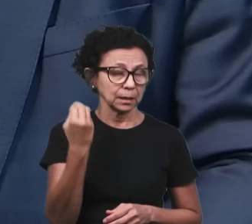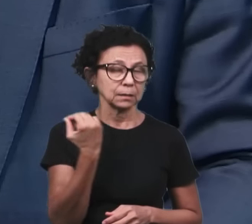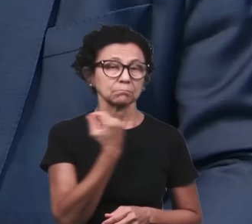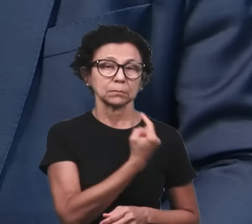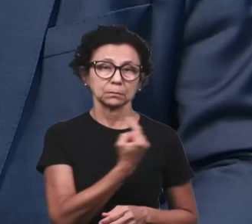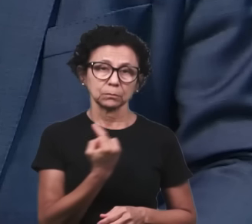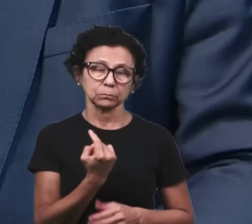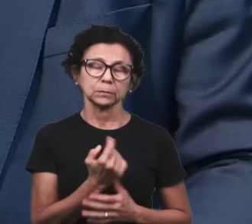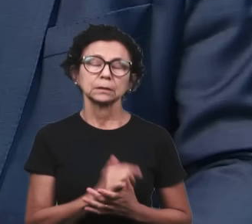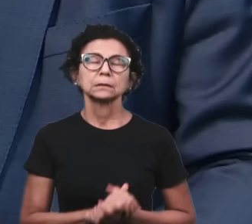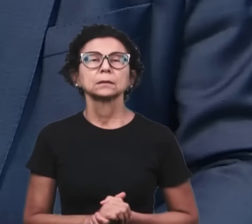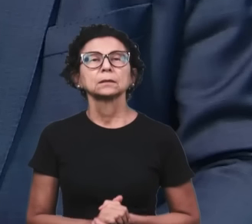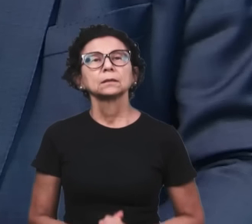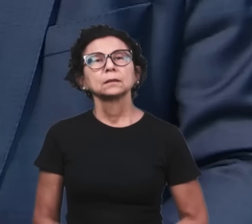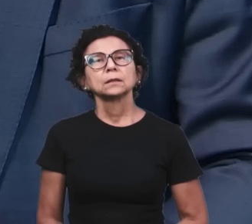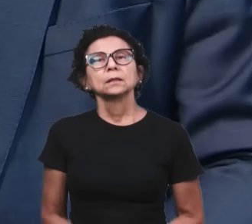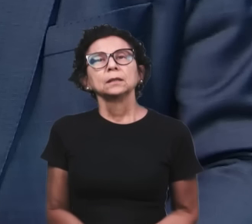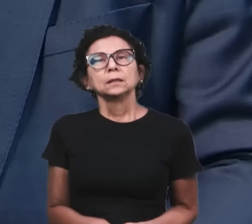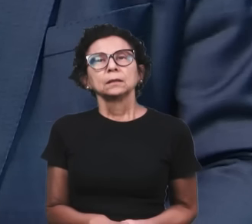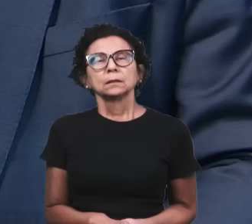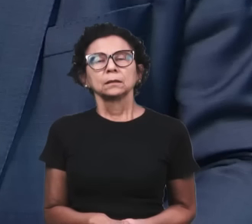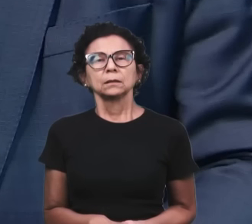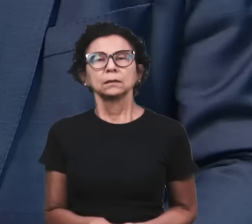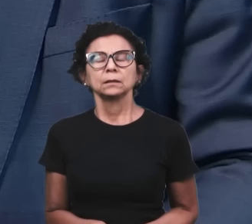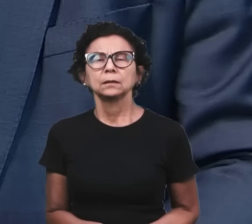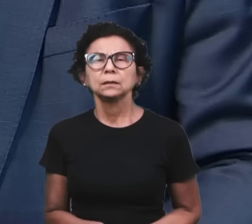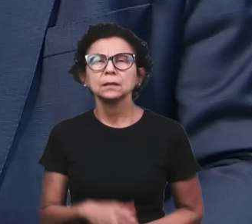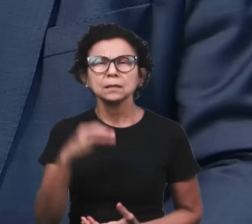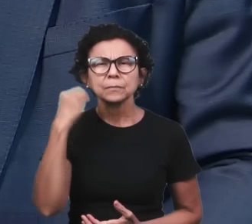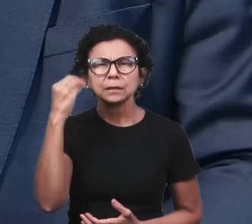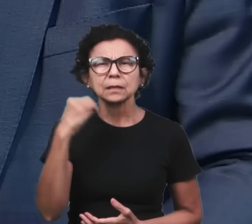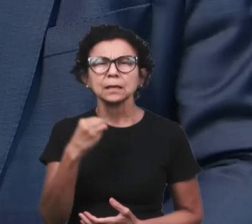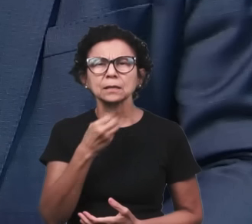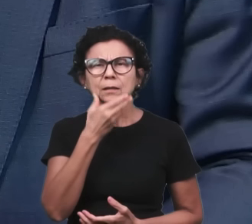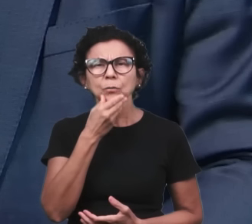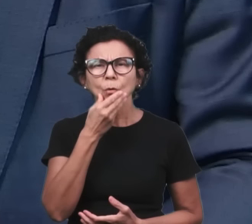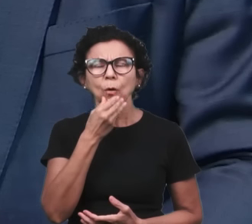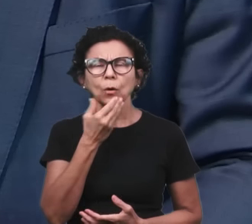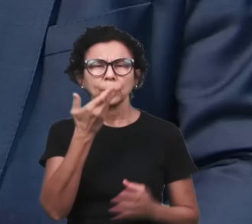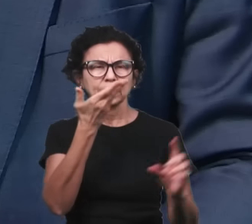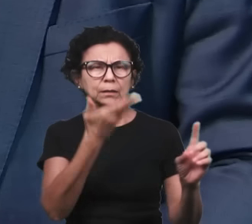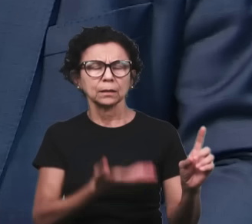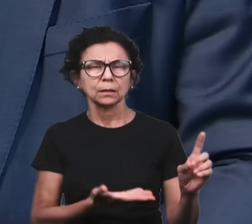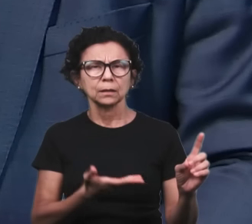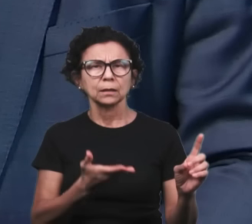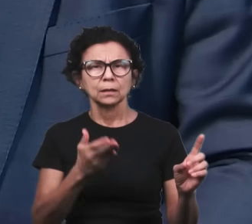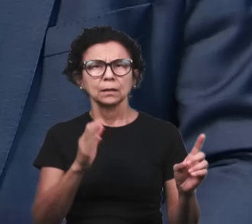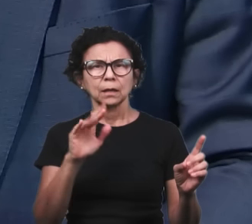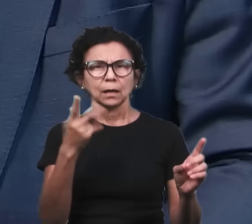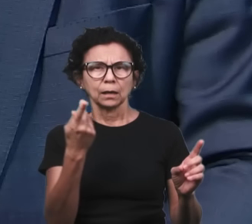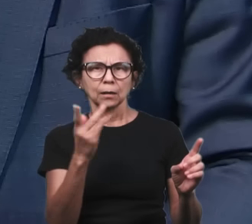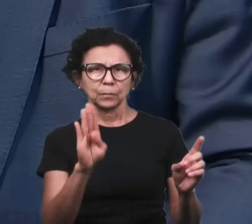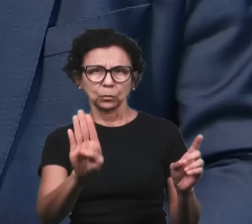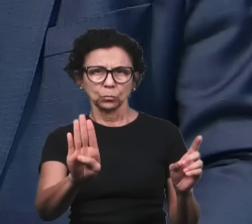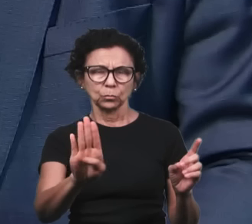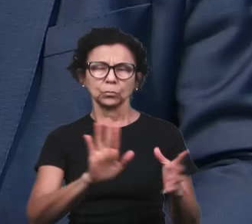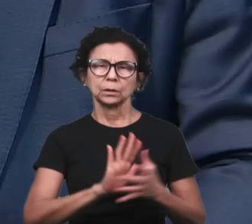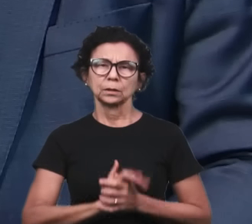Para comentar a respeito da experiência de Abacuque, a sua missão como